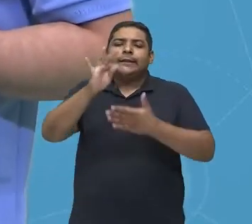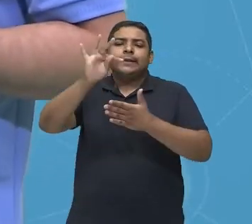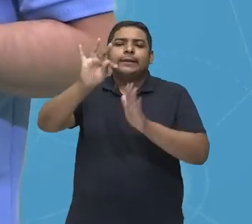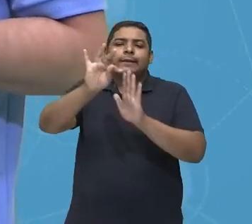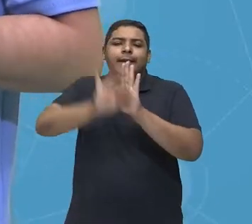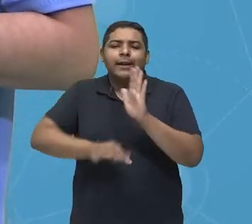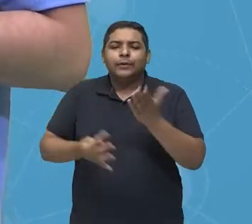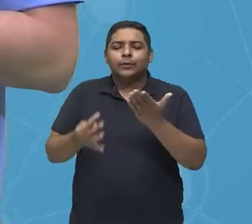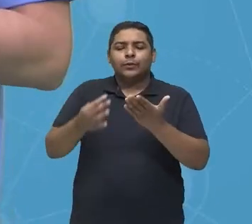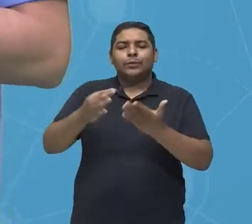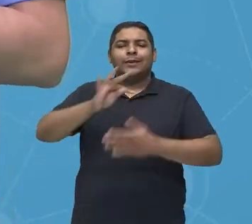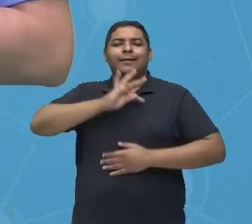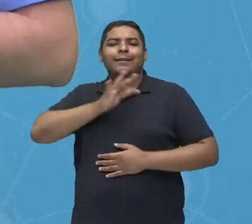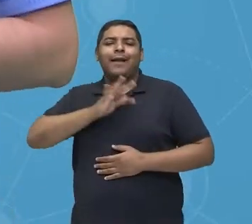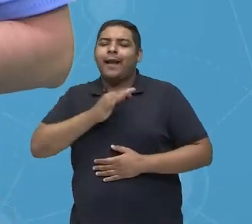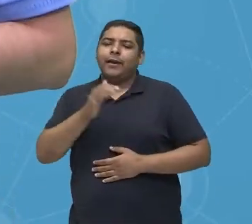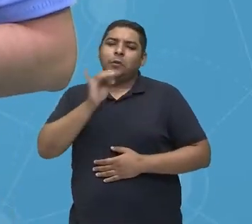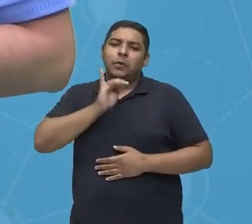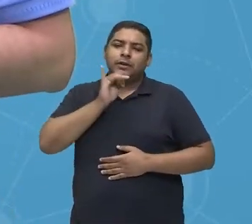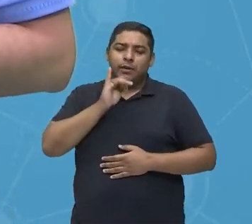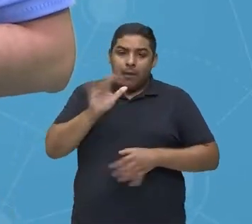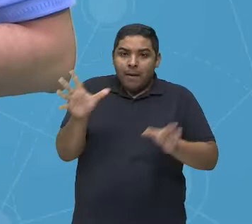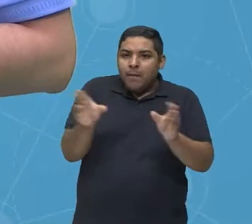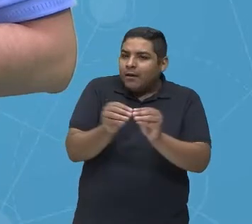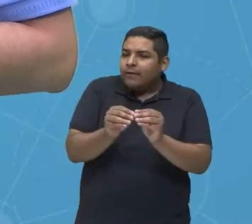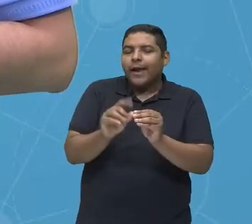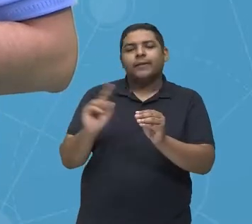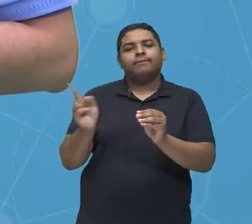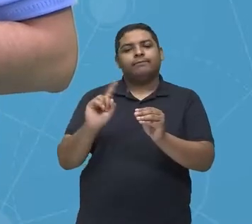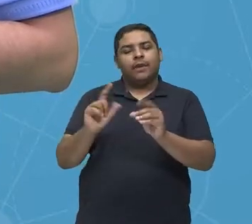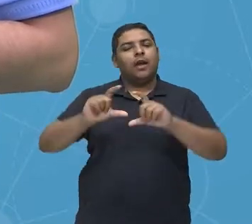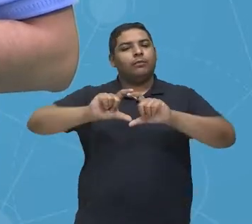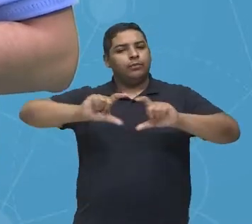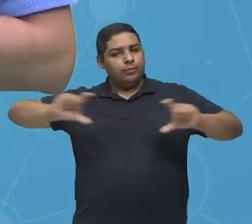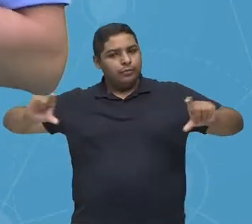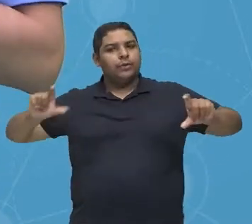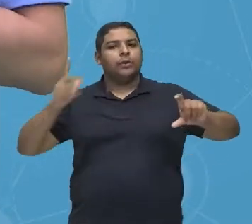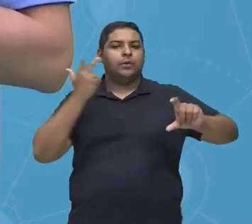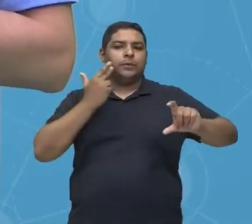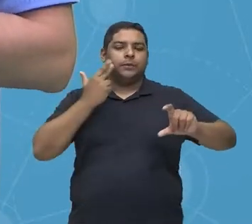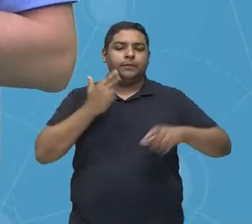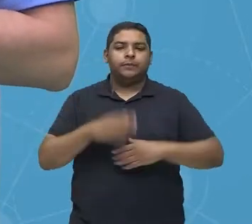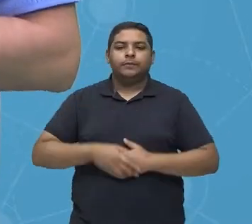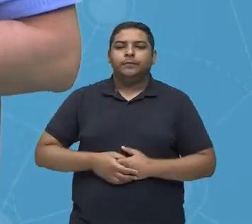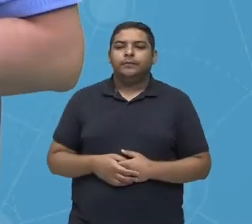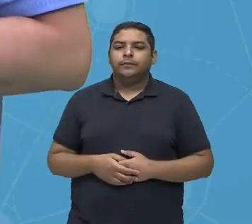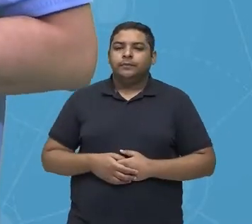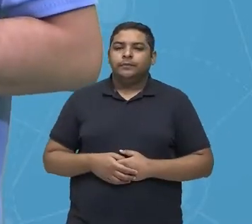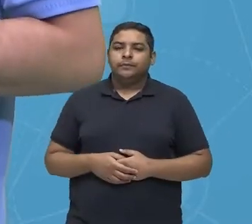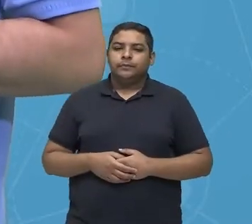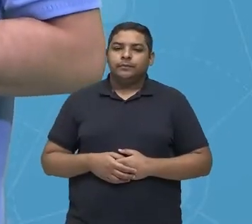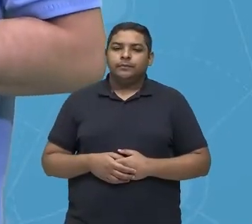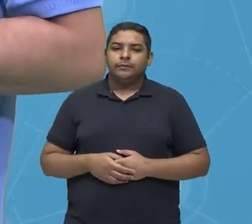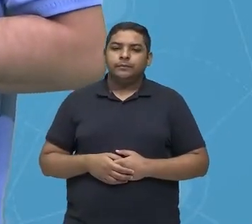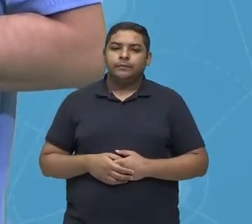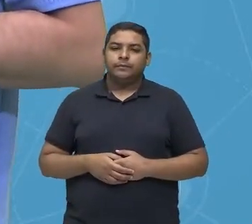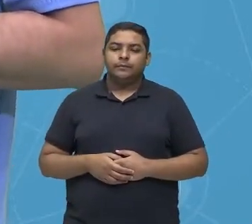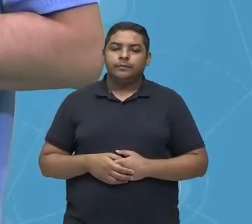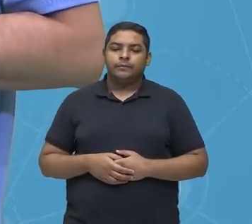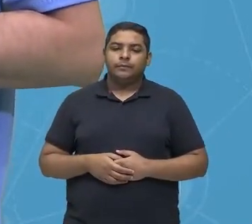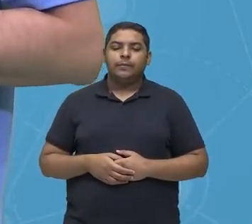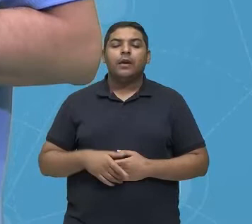ser sempre preferível ou vai estar presente lá a sua forma por extenso, tá certo? Então, essa é a forma negativa quando o